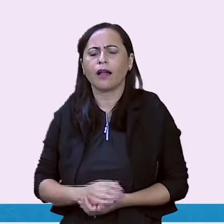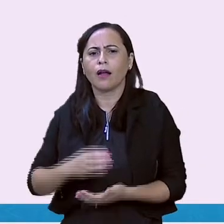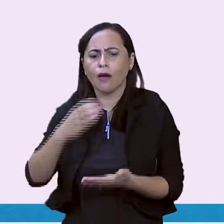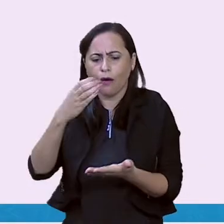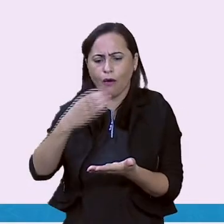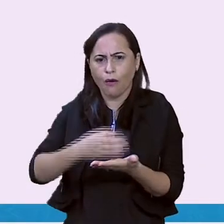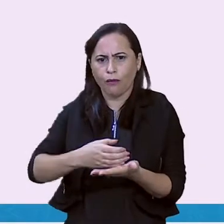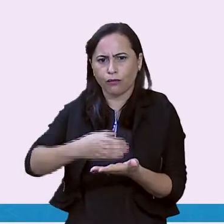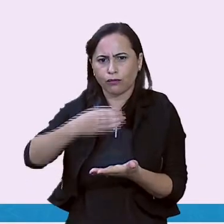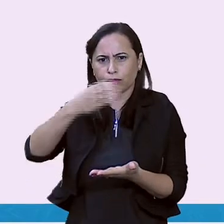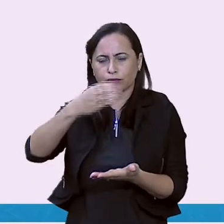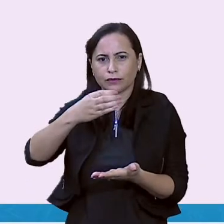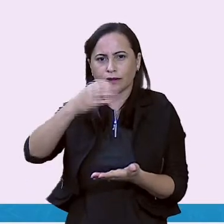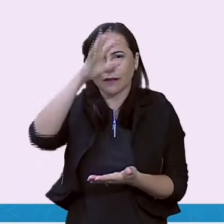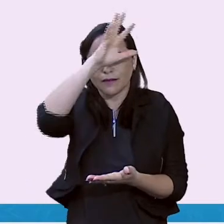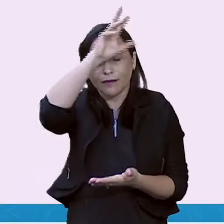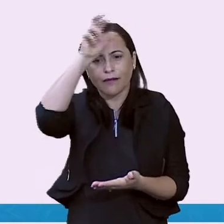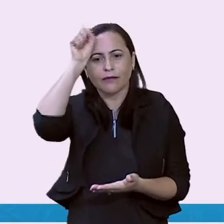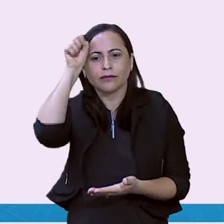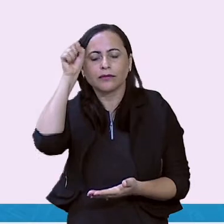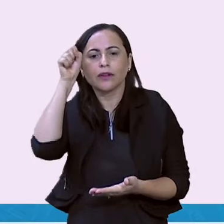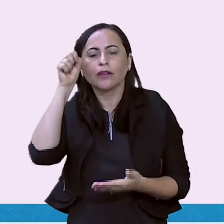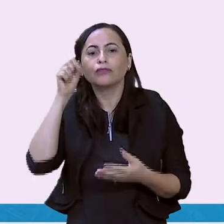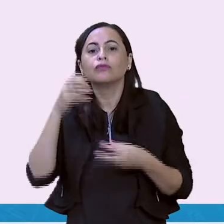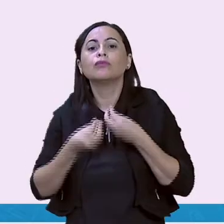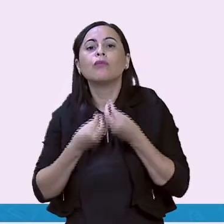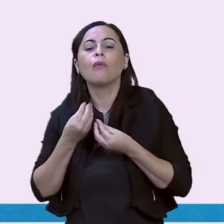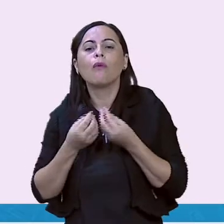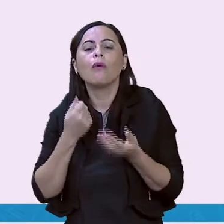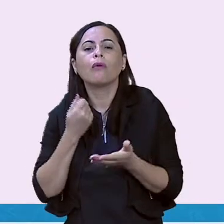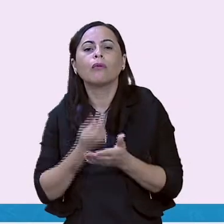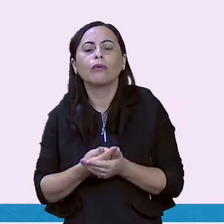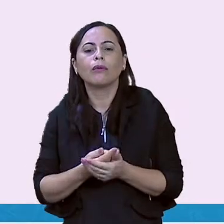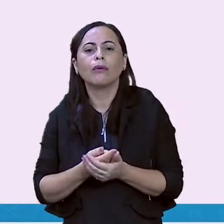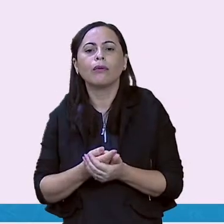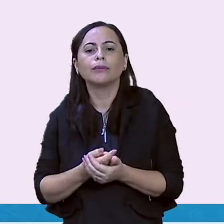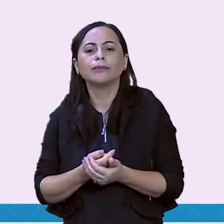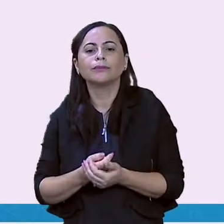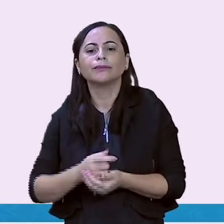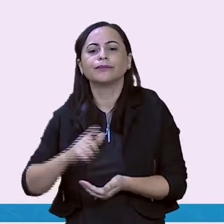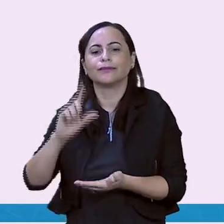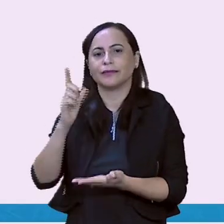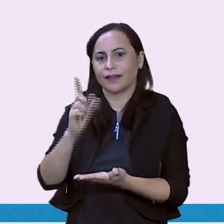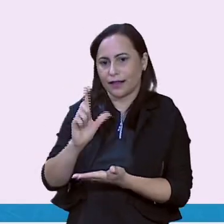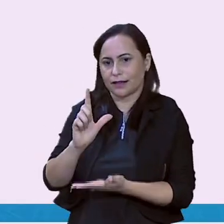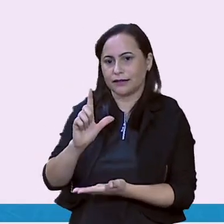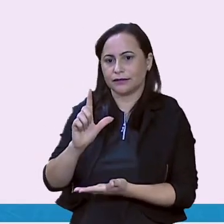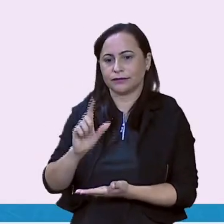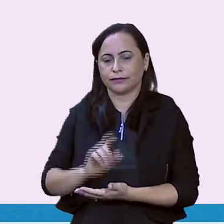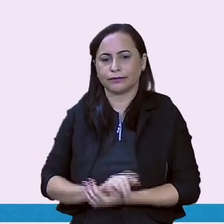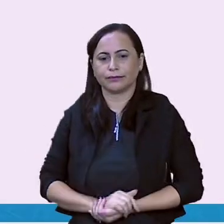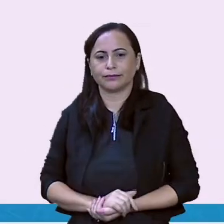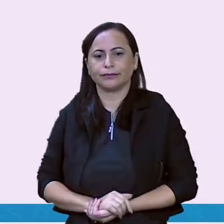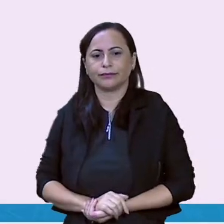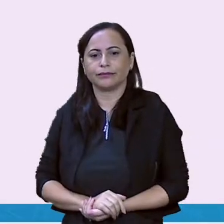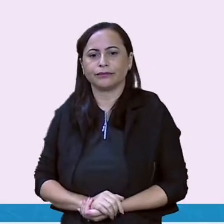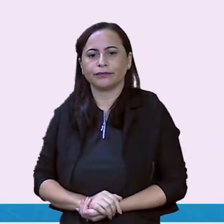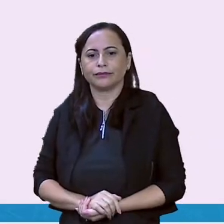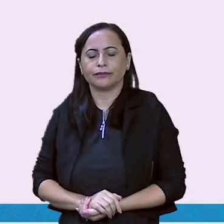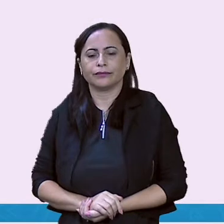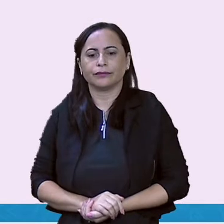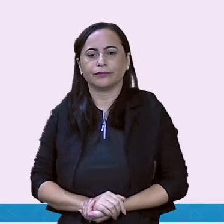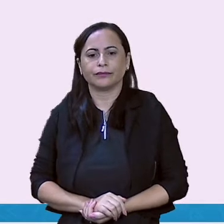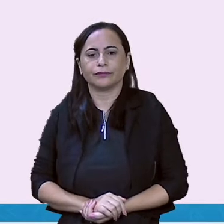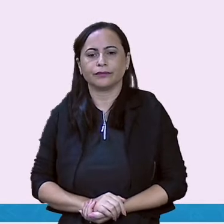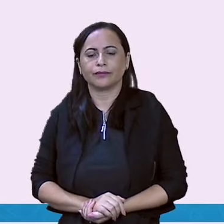refrigerante. Lá para me saber a quantidade do refrigerante que eu estou comprando, marca em litro. Isso aí,